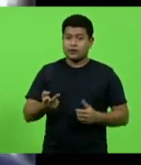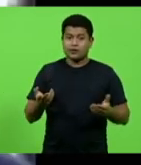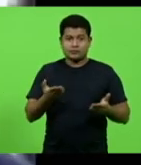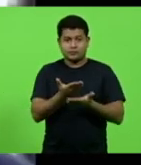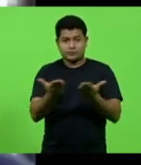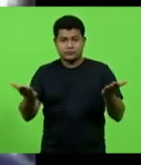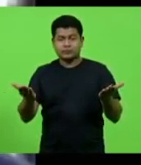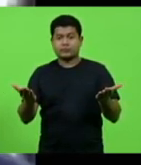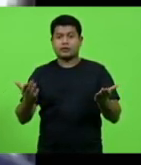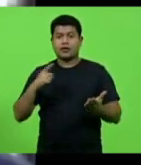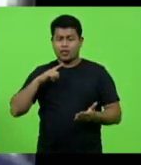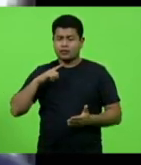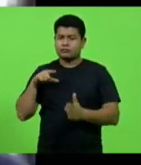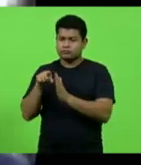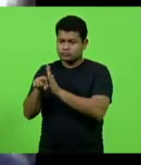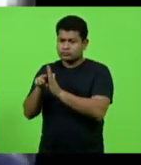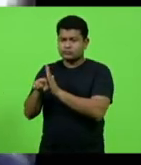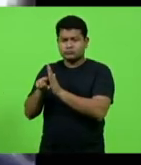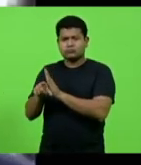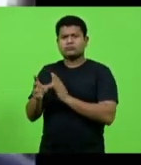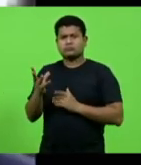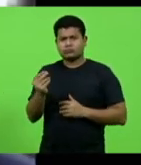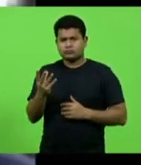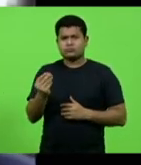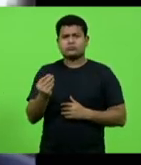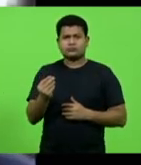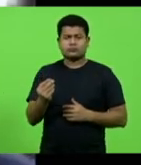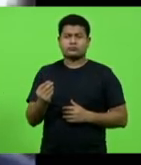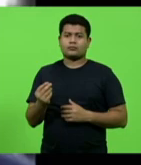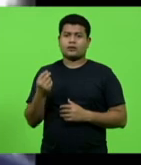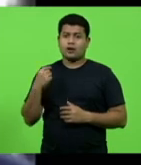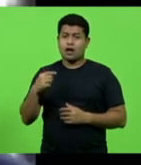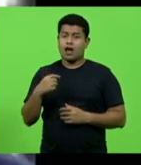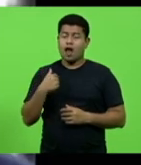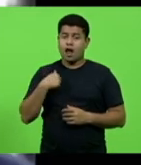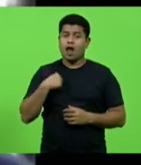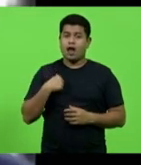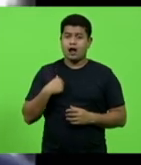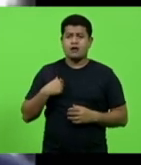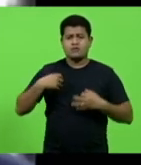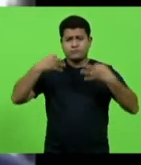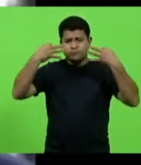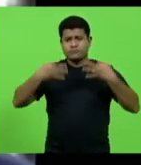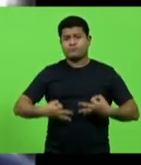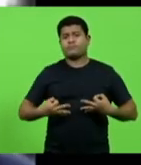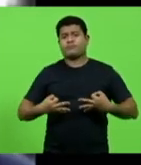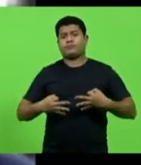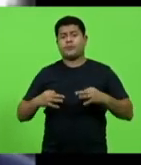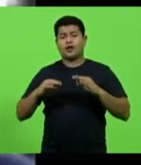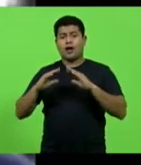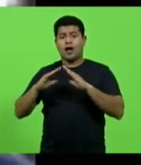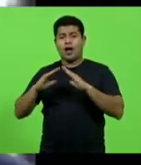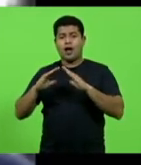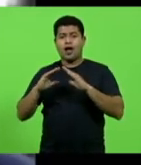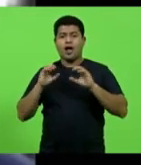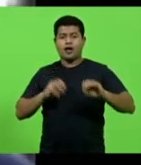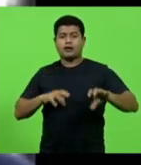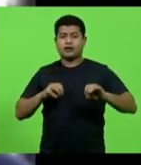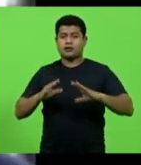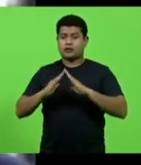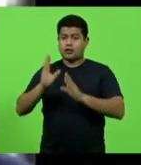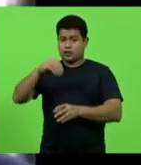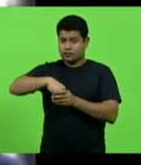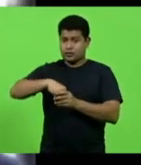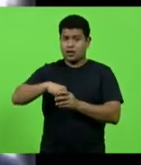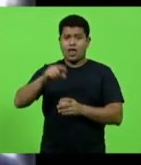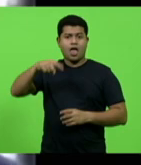tenho pesquisado o suficiente, que eu estou certa de que a educação domiciliar ela é sim